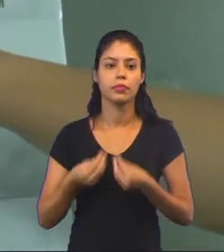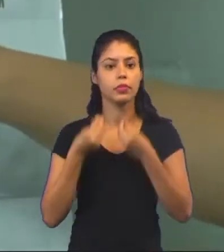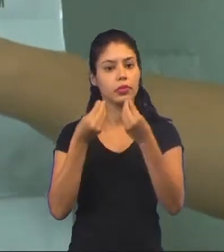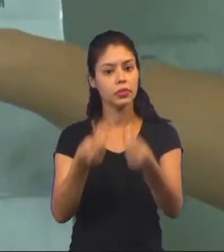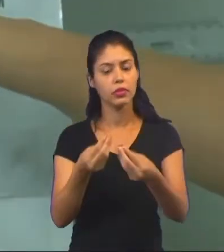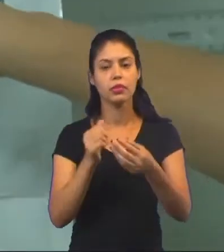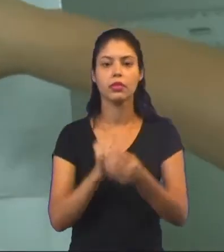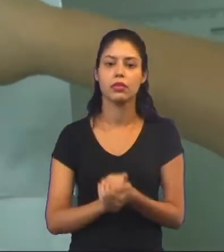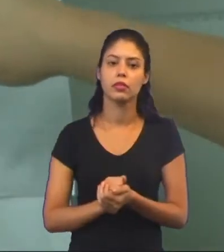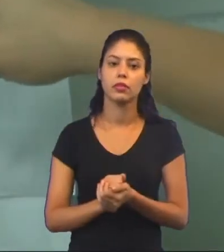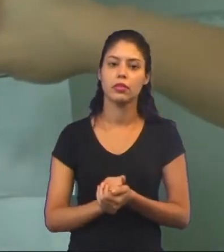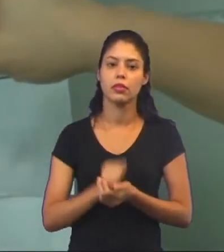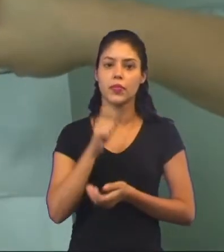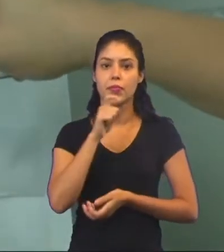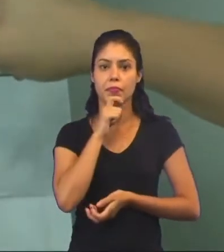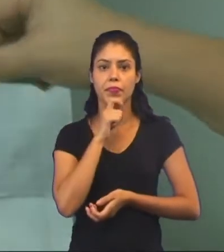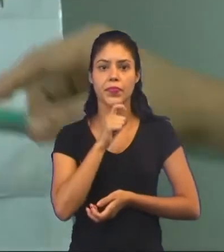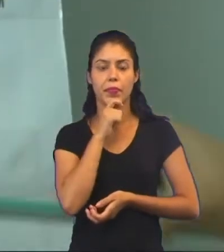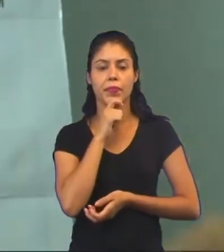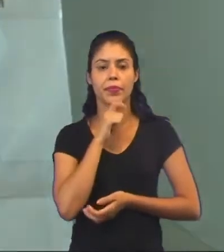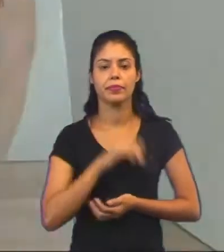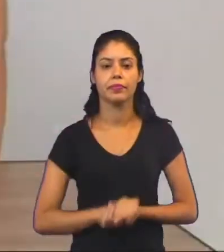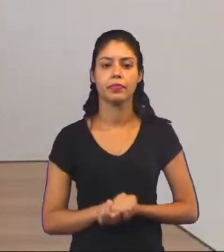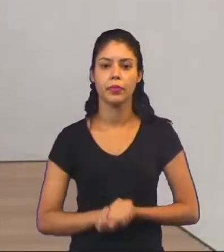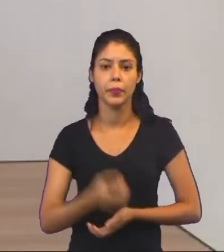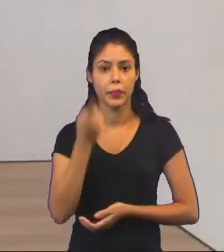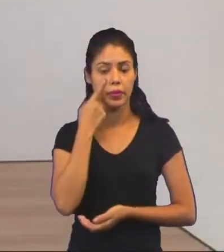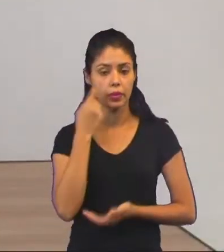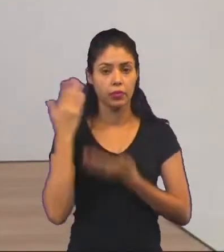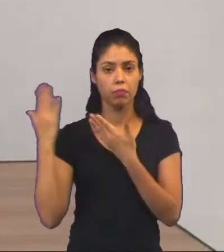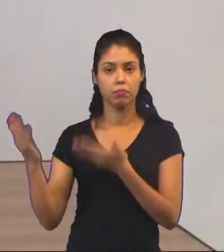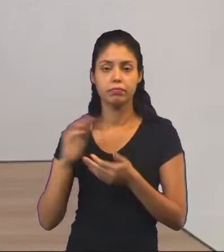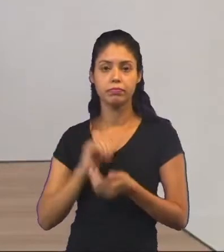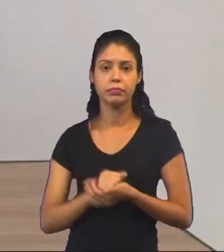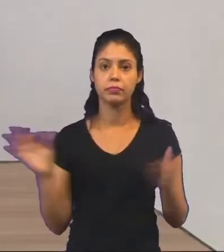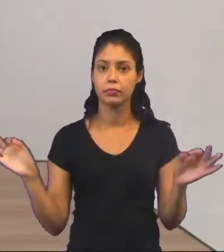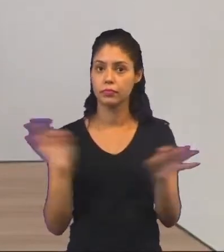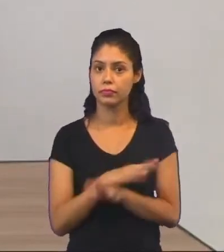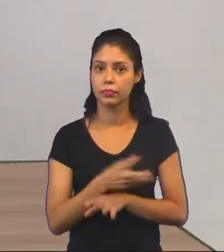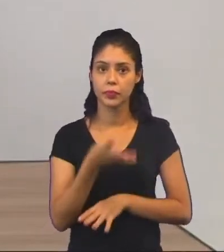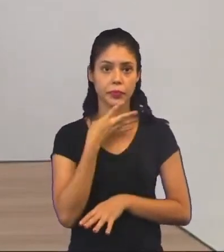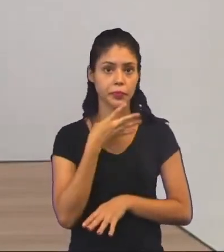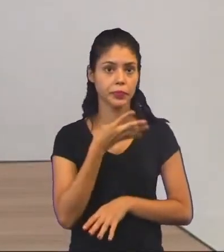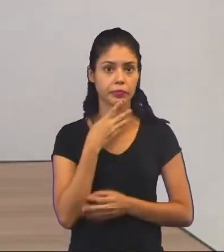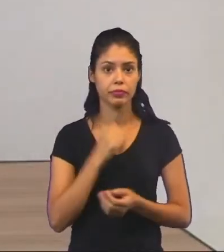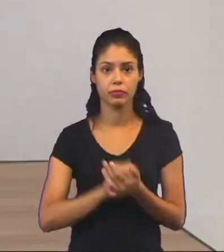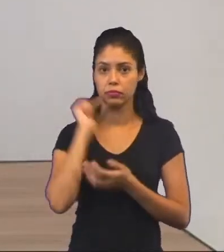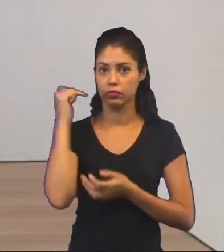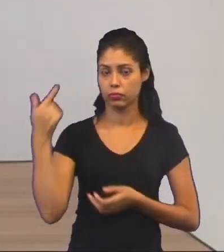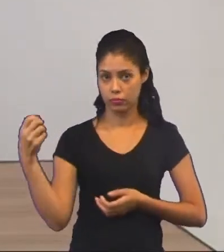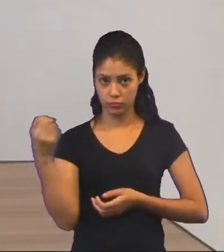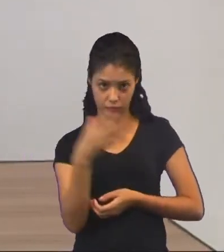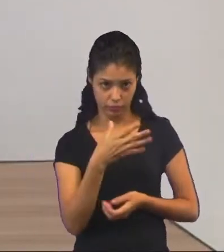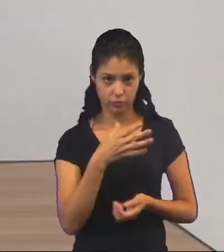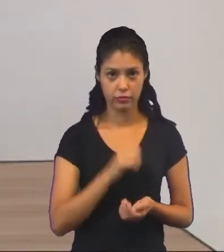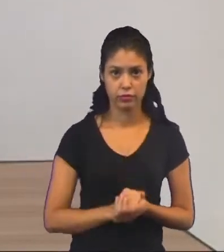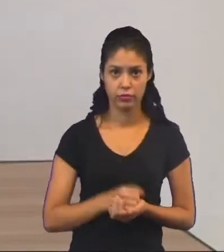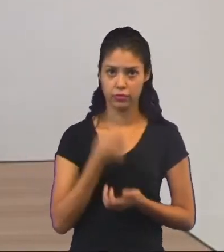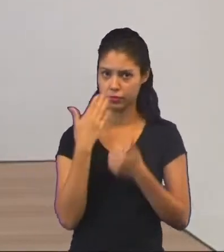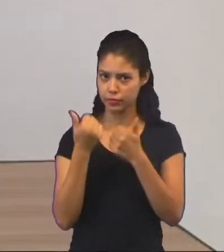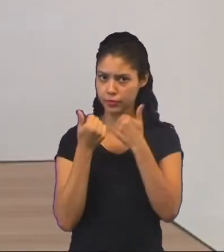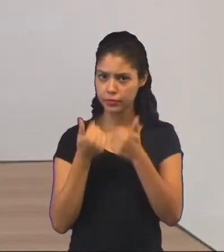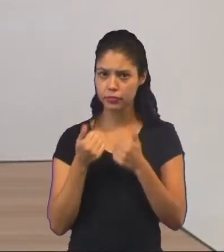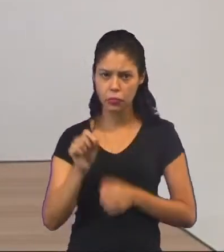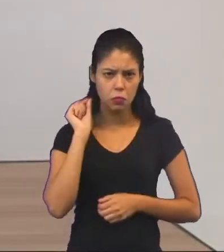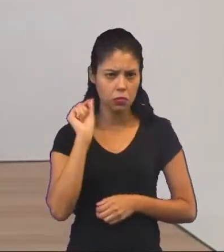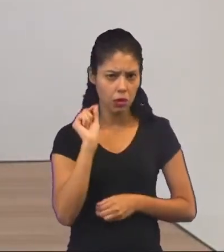abacaxi. Sirva gelado. Olhem só, turminha, nós acabamos de conhecer aqui uma nova receita, não é mesmo? E